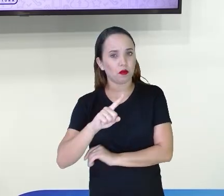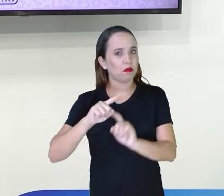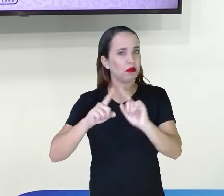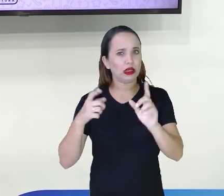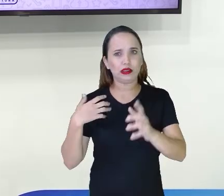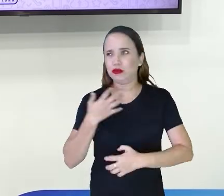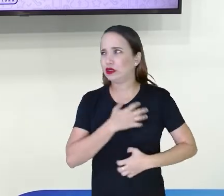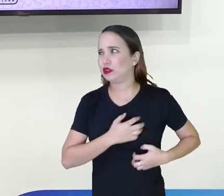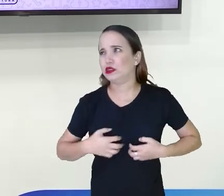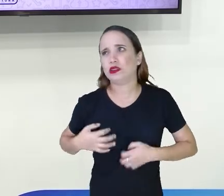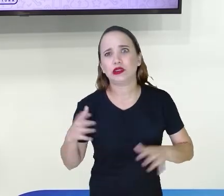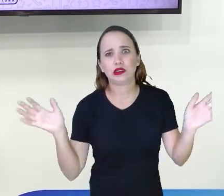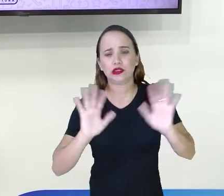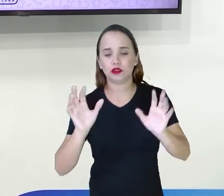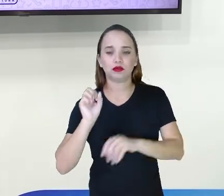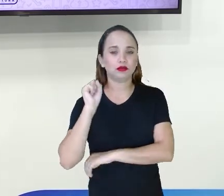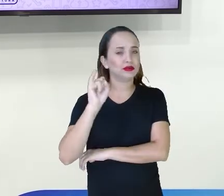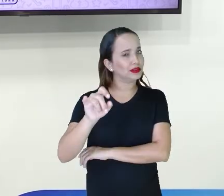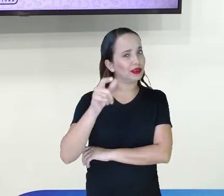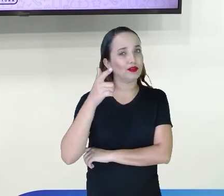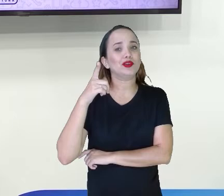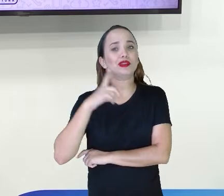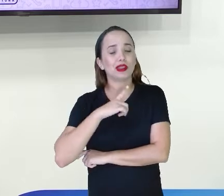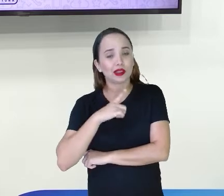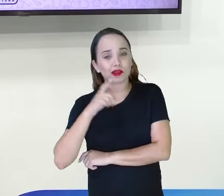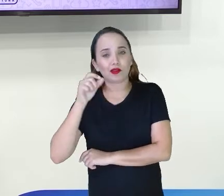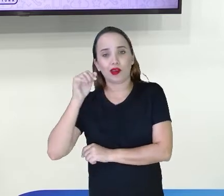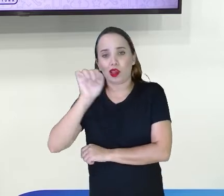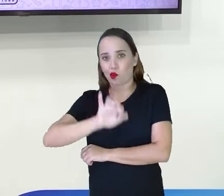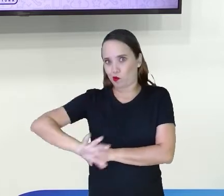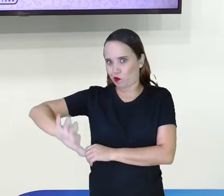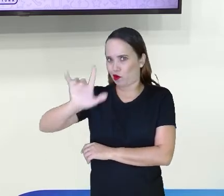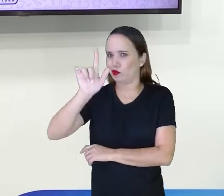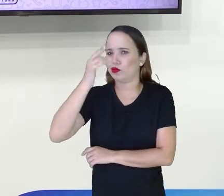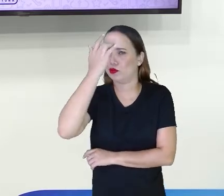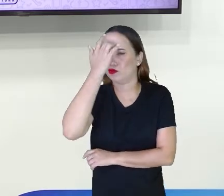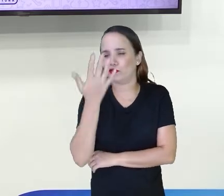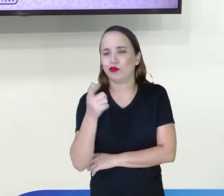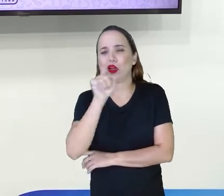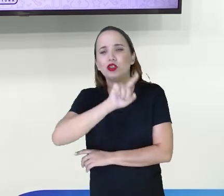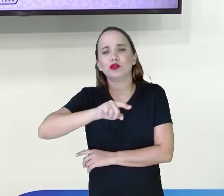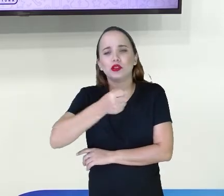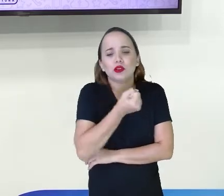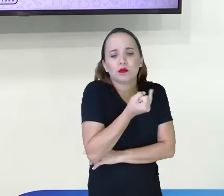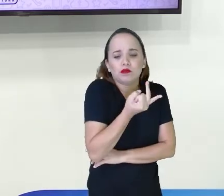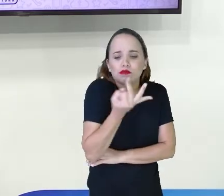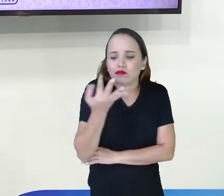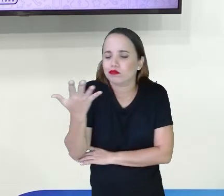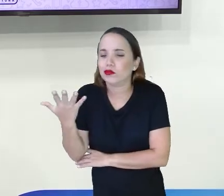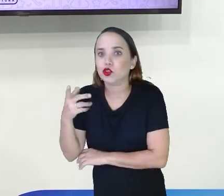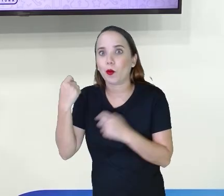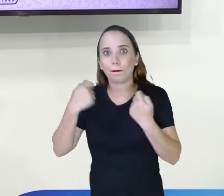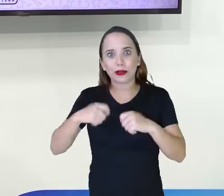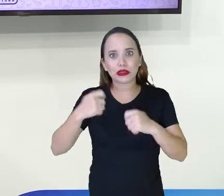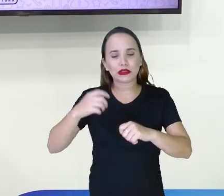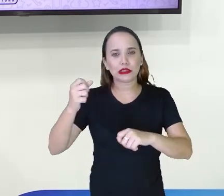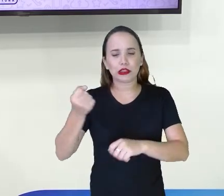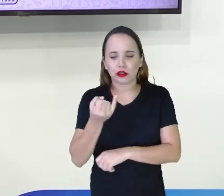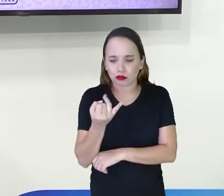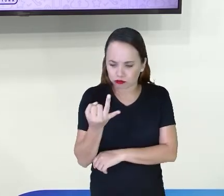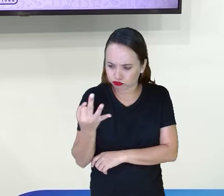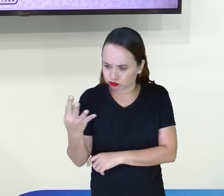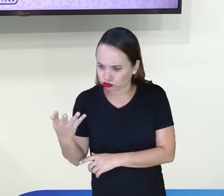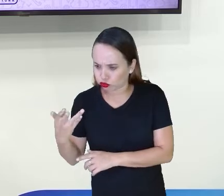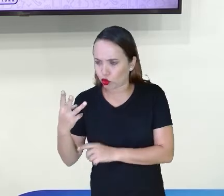conseguir. Se você tiver a figura, é fácil de contar. É só você entender os 3 elementos da